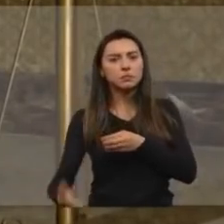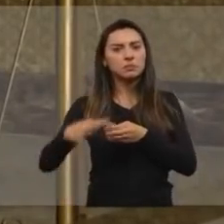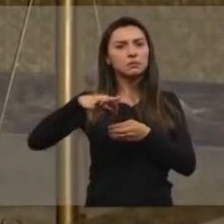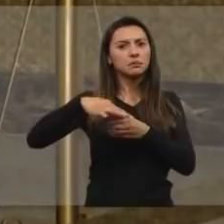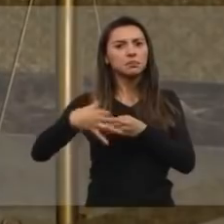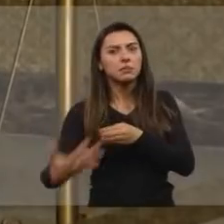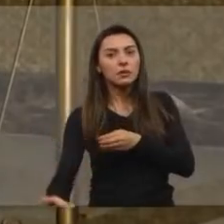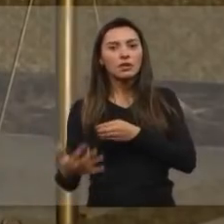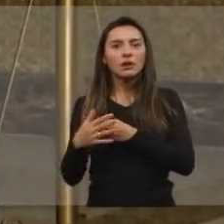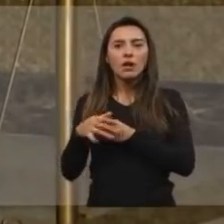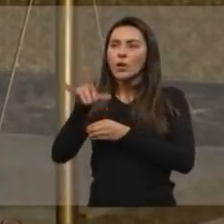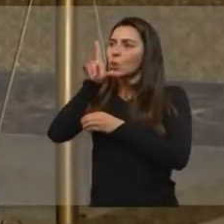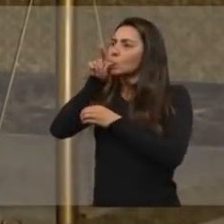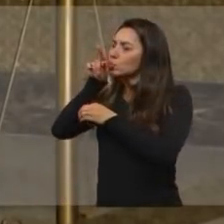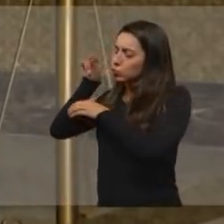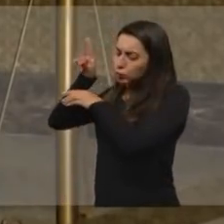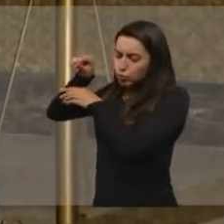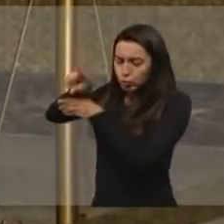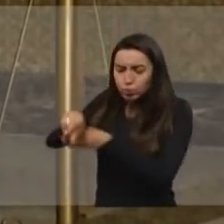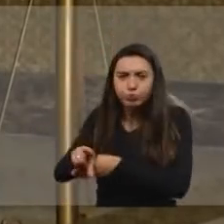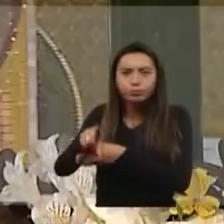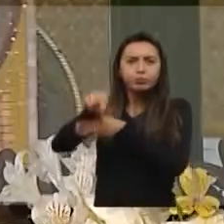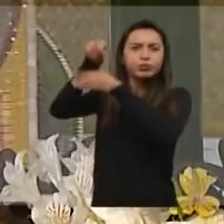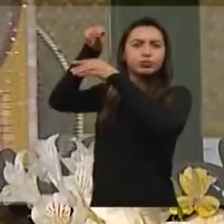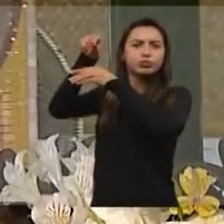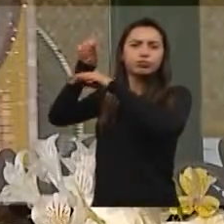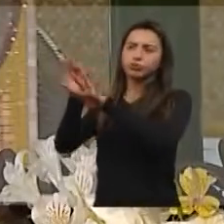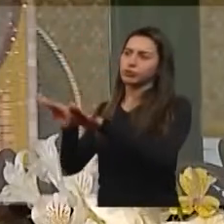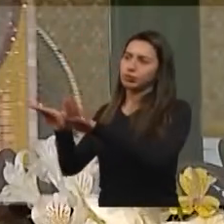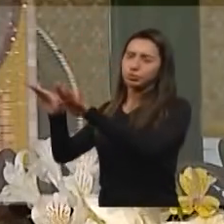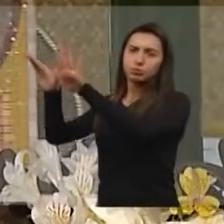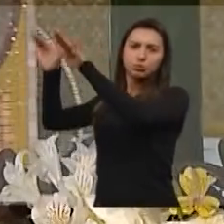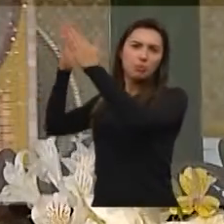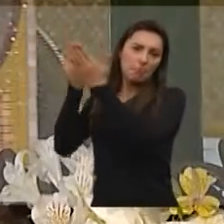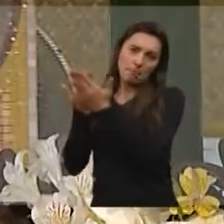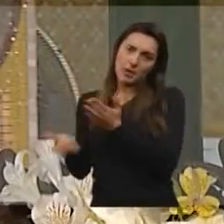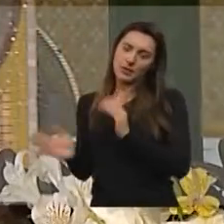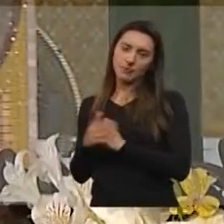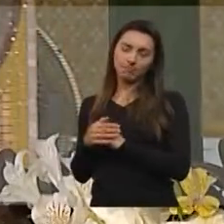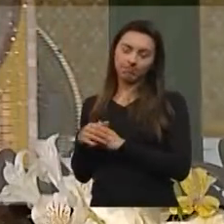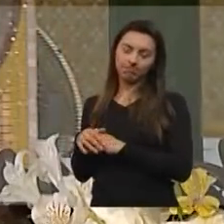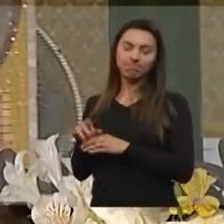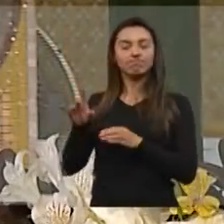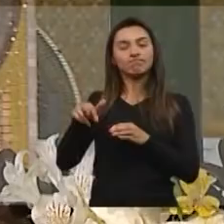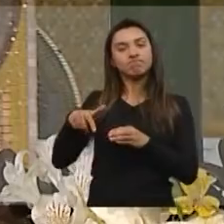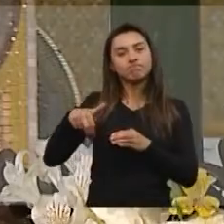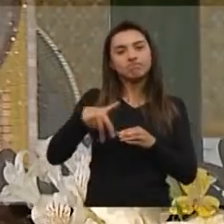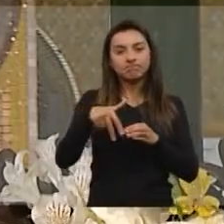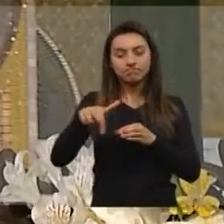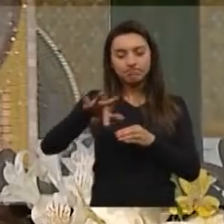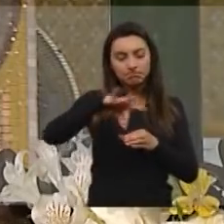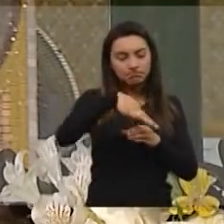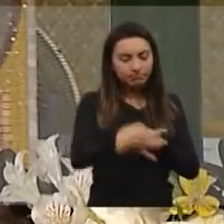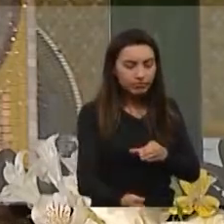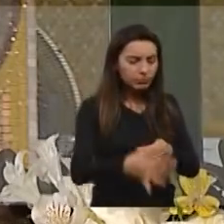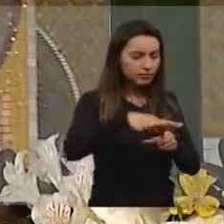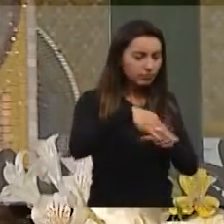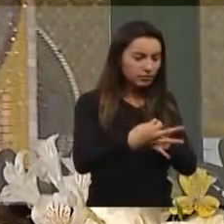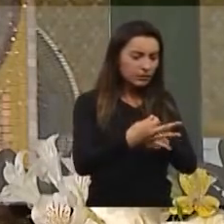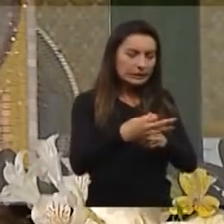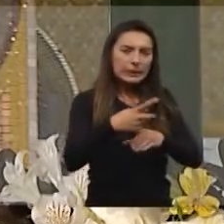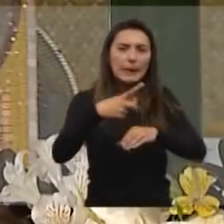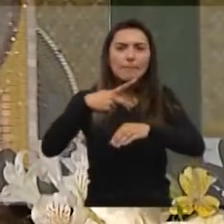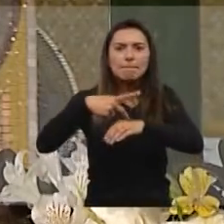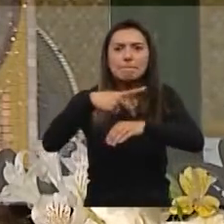pássaros vieram e as comeram e outras sementes caíram em terreno pedregoso